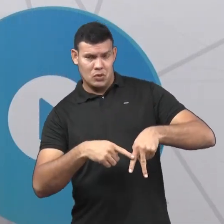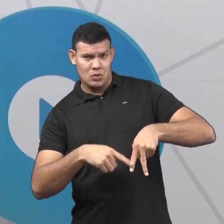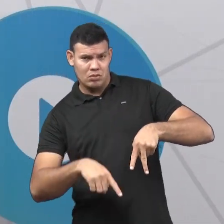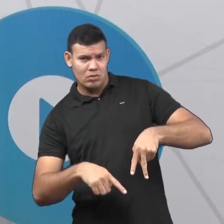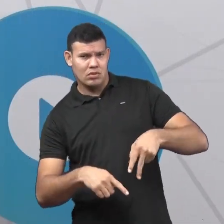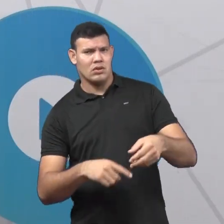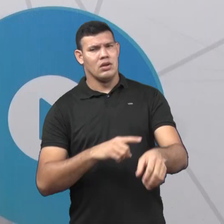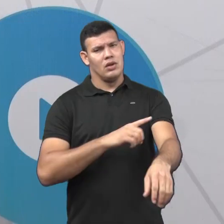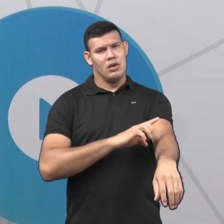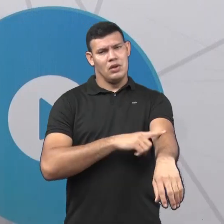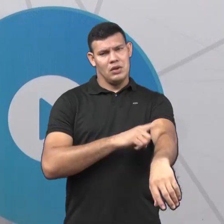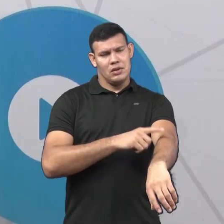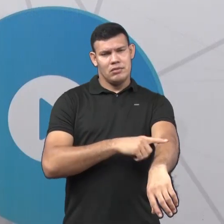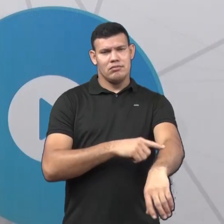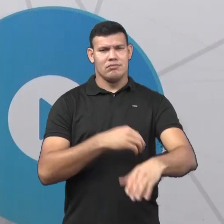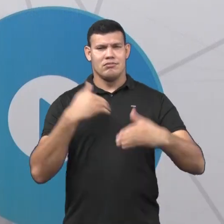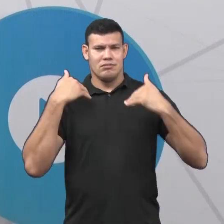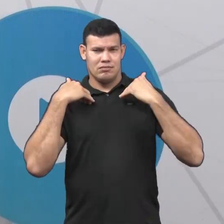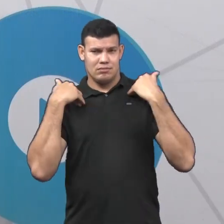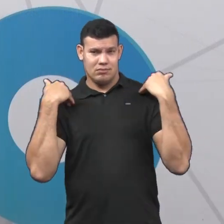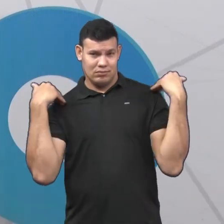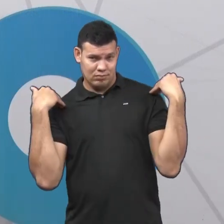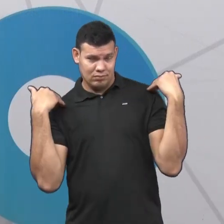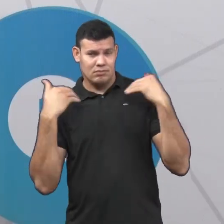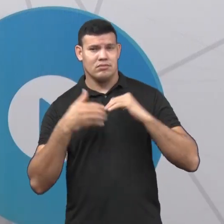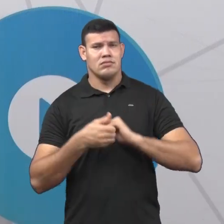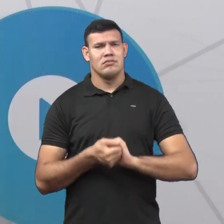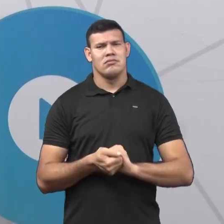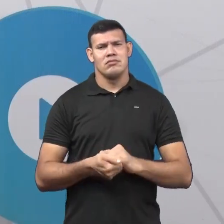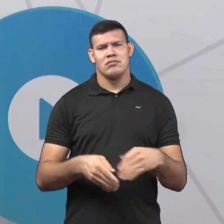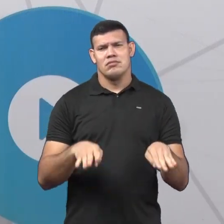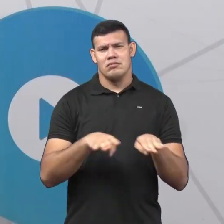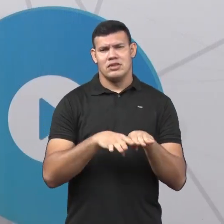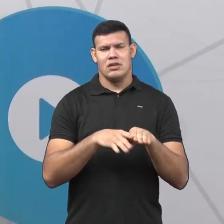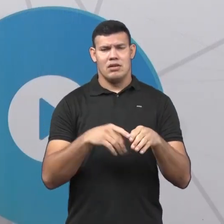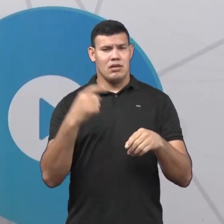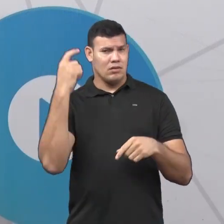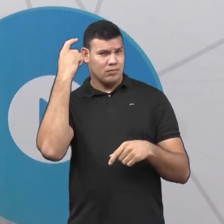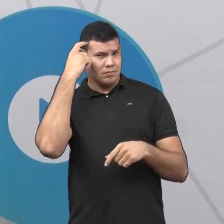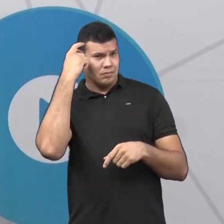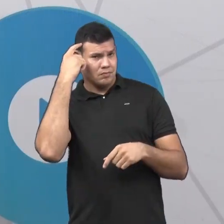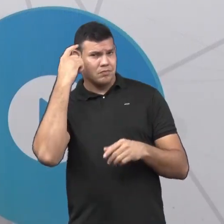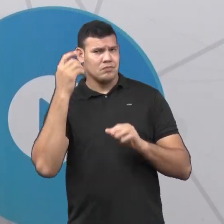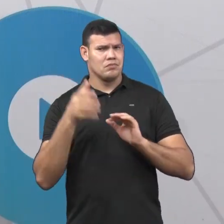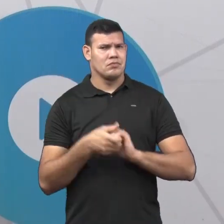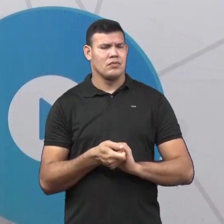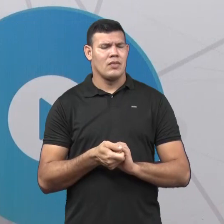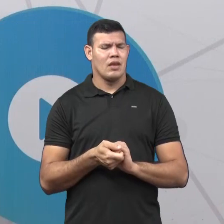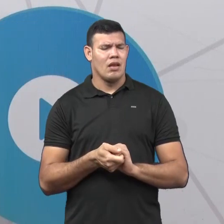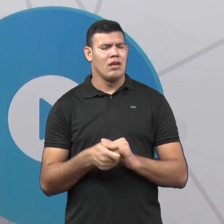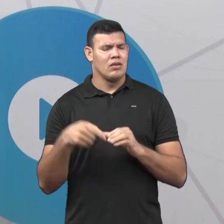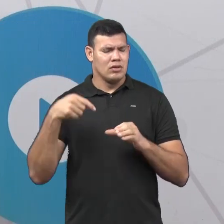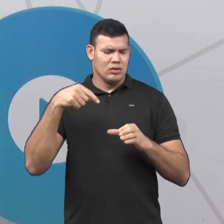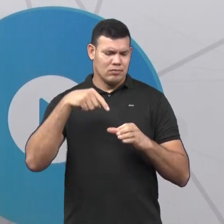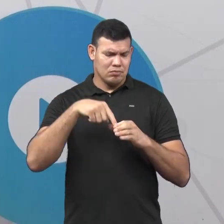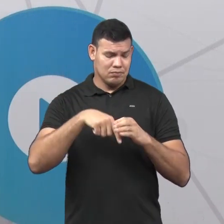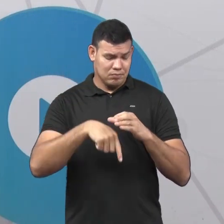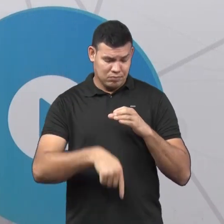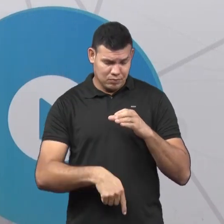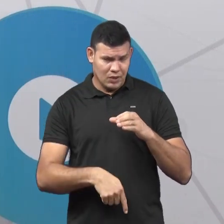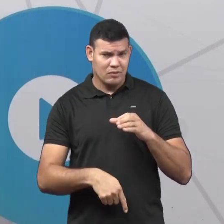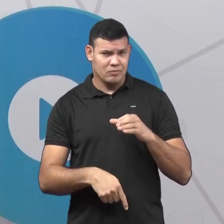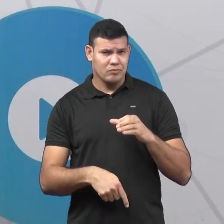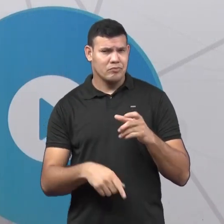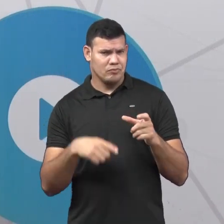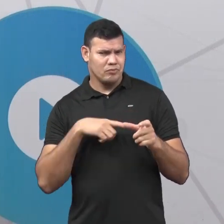do húmero, da clavícula, e alguns ossos do nosso crânio. E no interior desses ossos, a gente vai ter